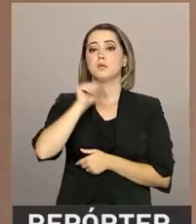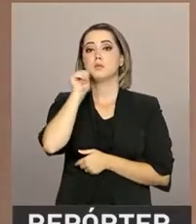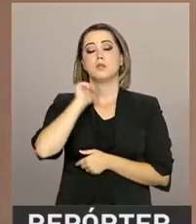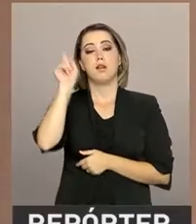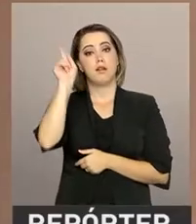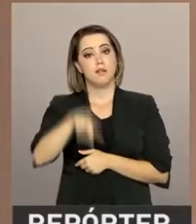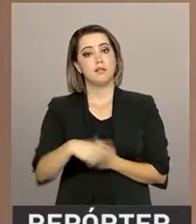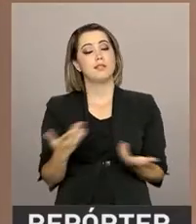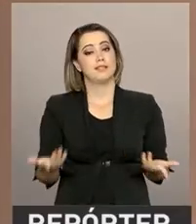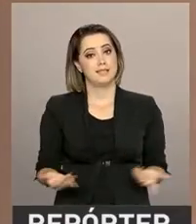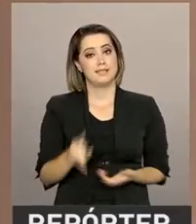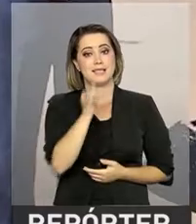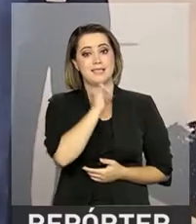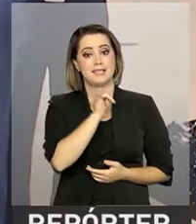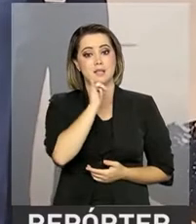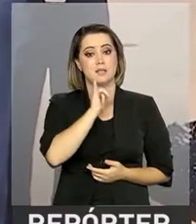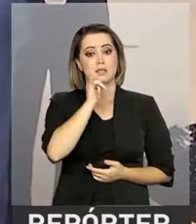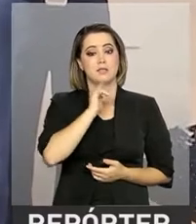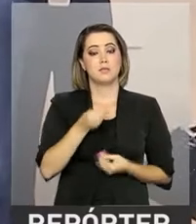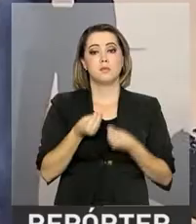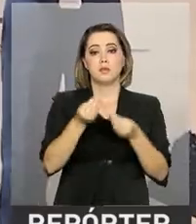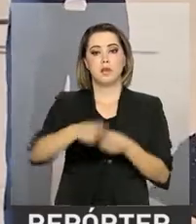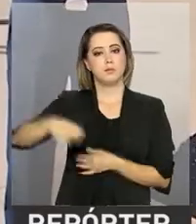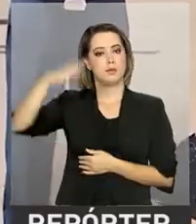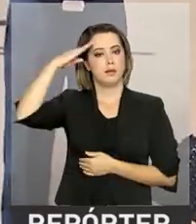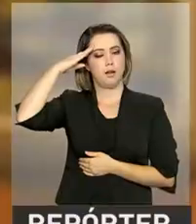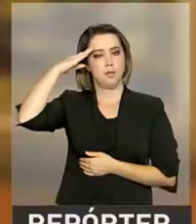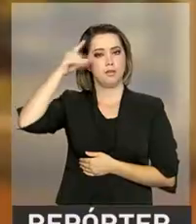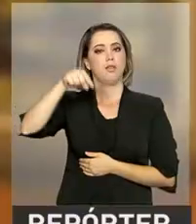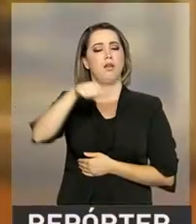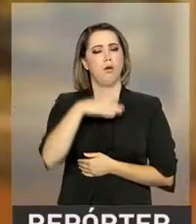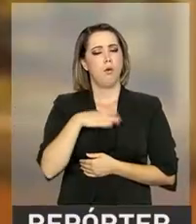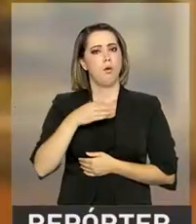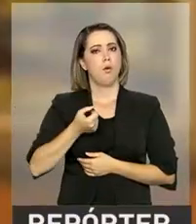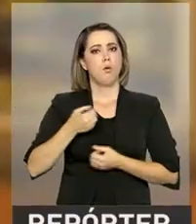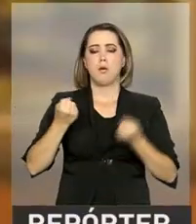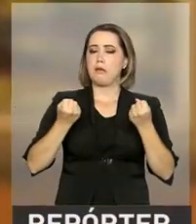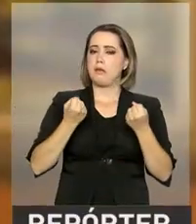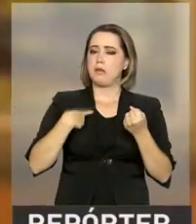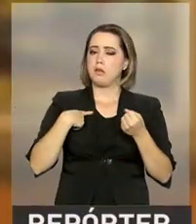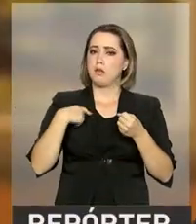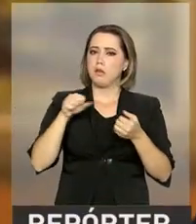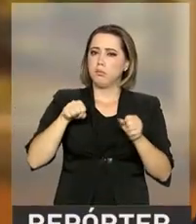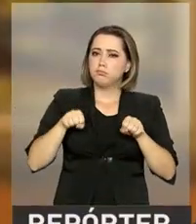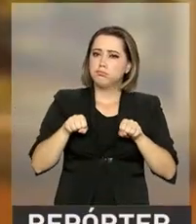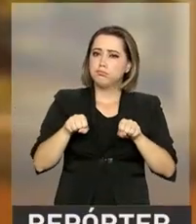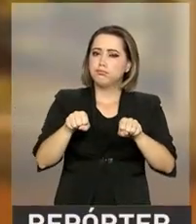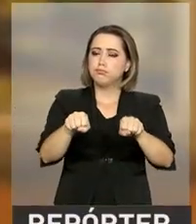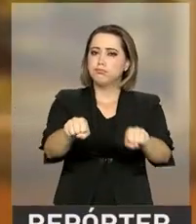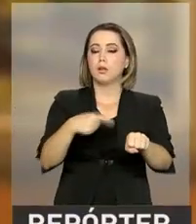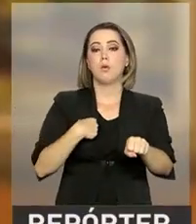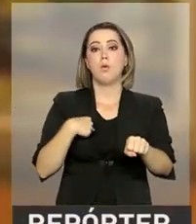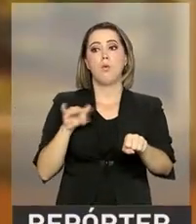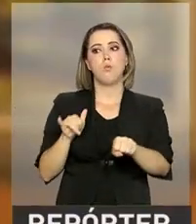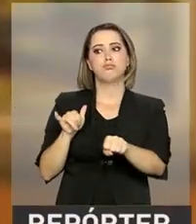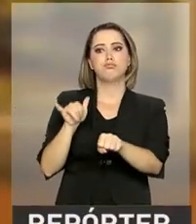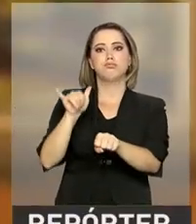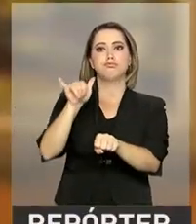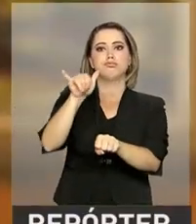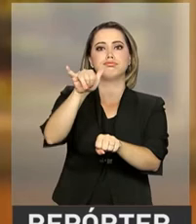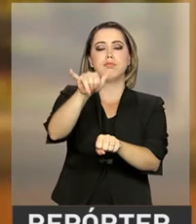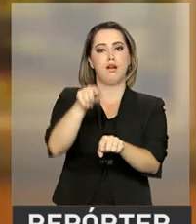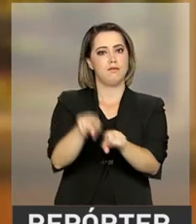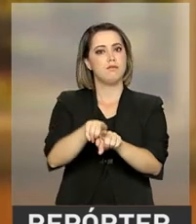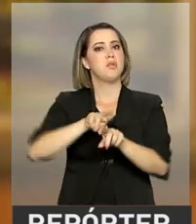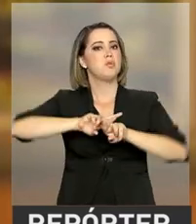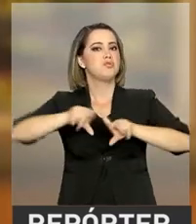o exemplo dado pela Capitão Carla, que pilota o avião presidencial. Em várias oportunidades, ela pilotou o avião e até